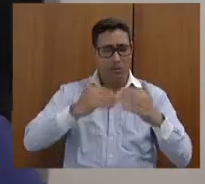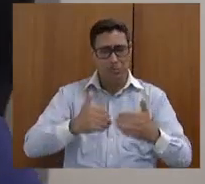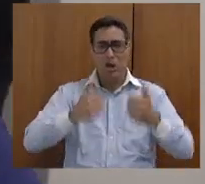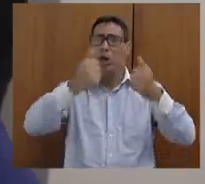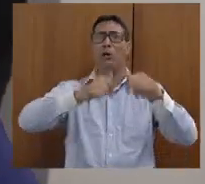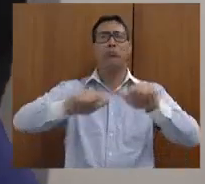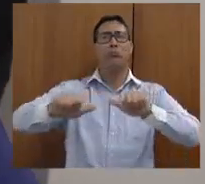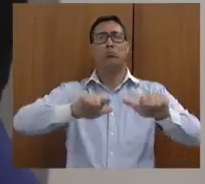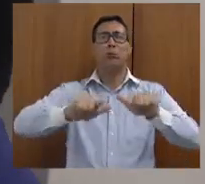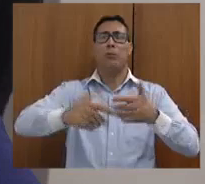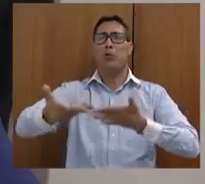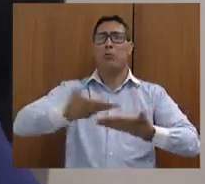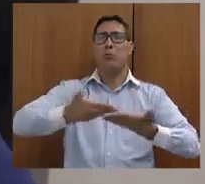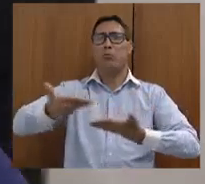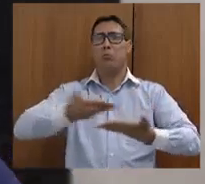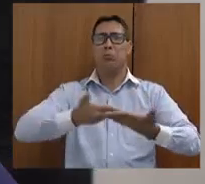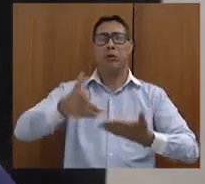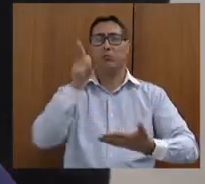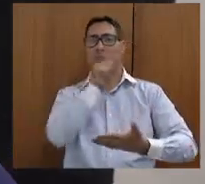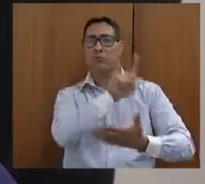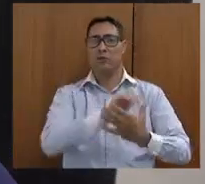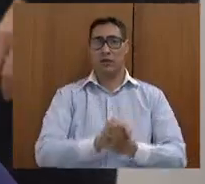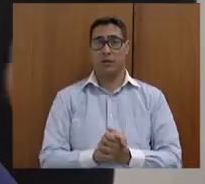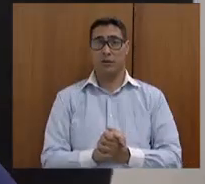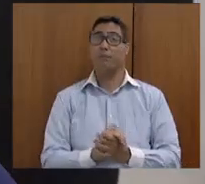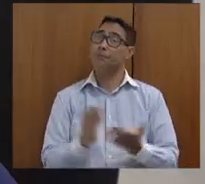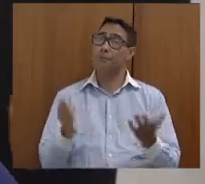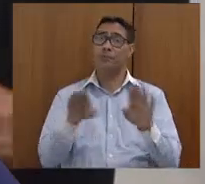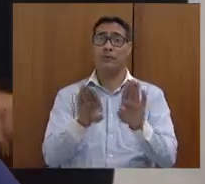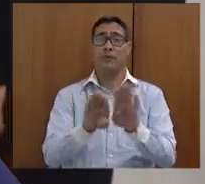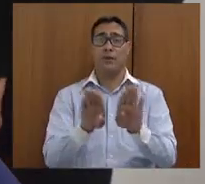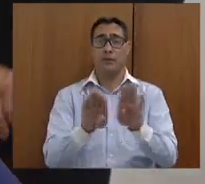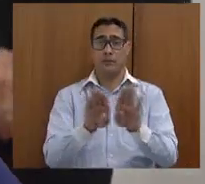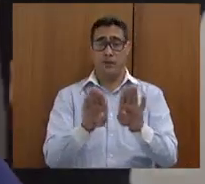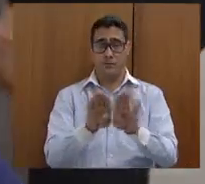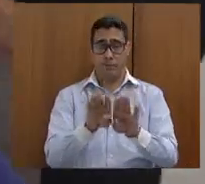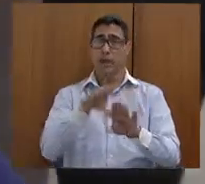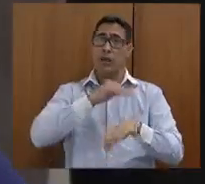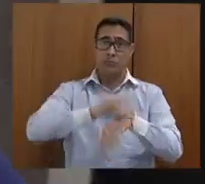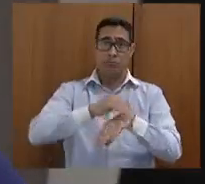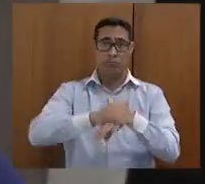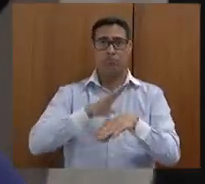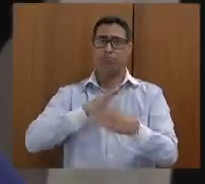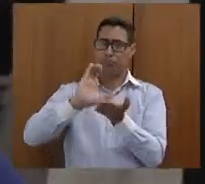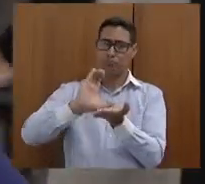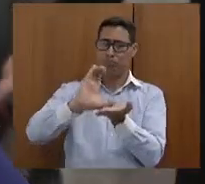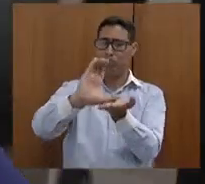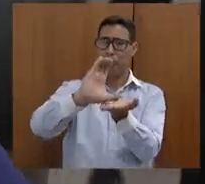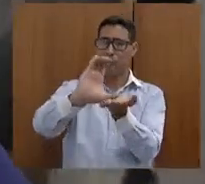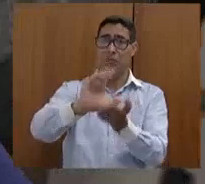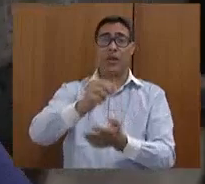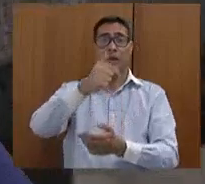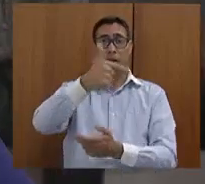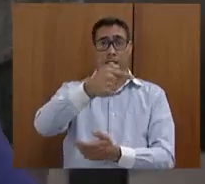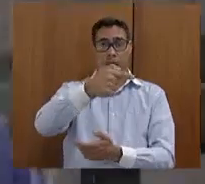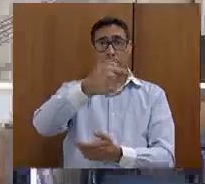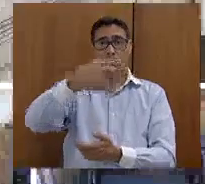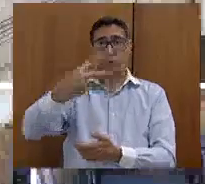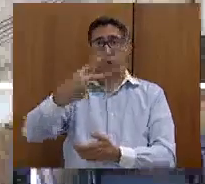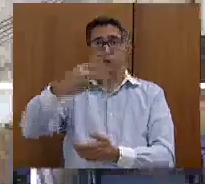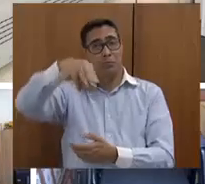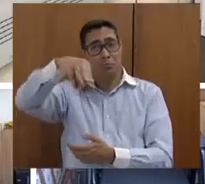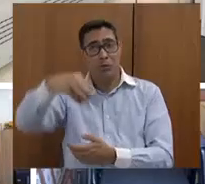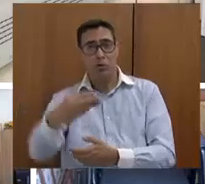o seu trabalho e ainda assim nós investimos para isso 72 milhões extras